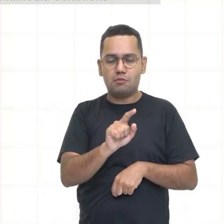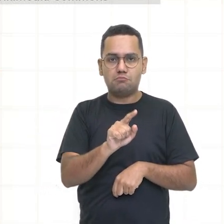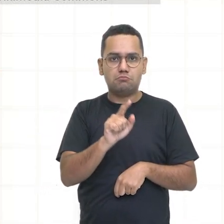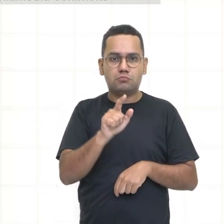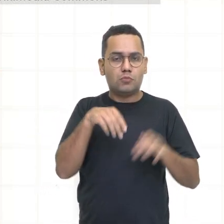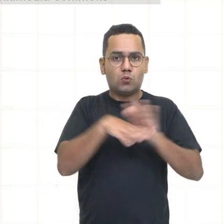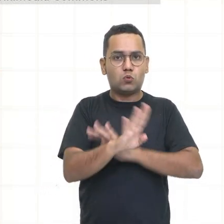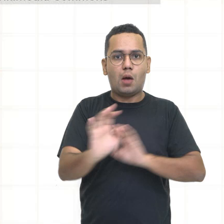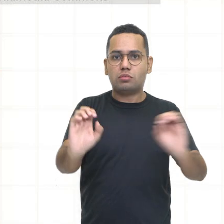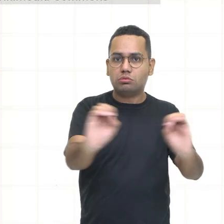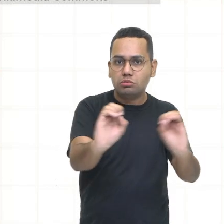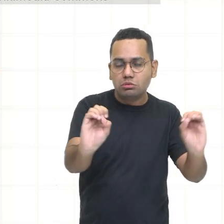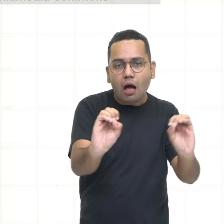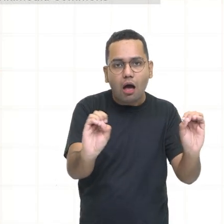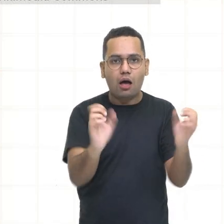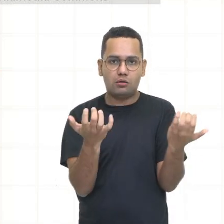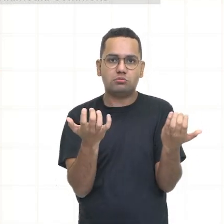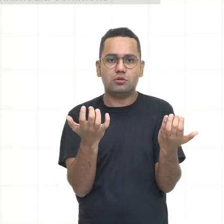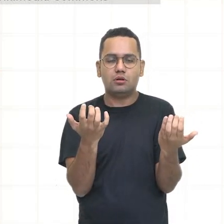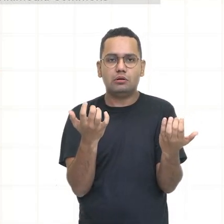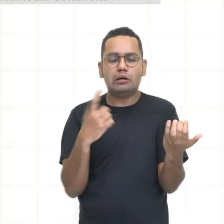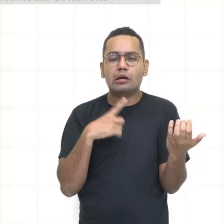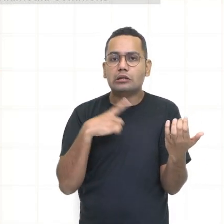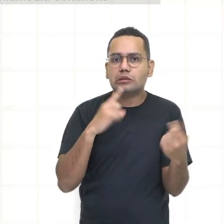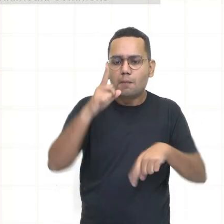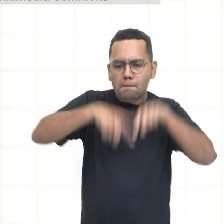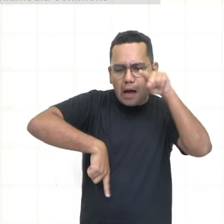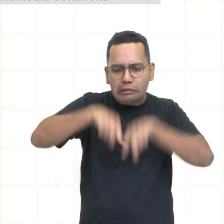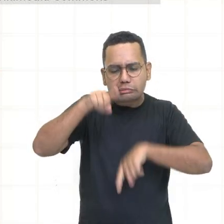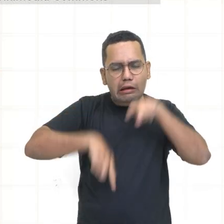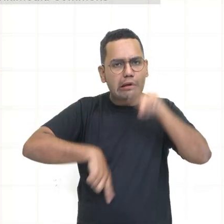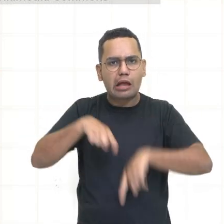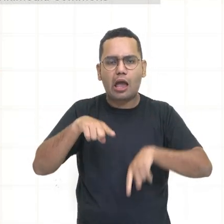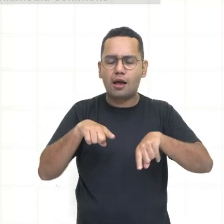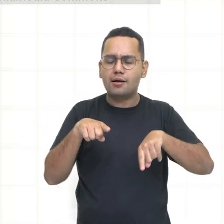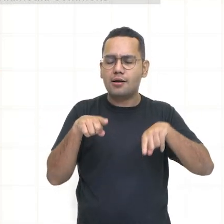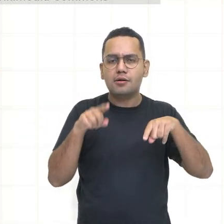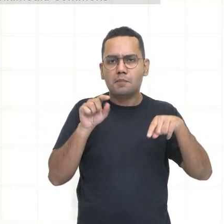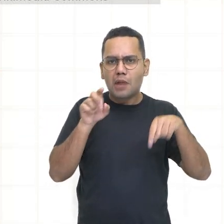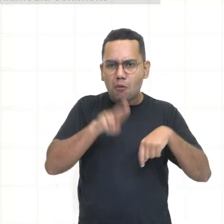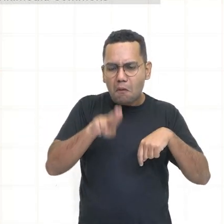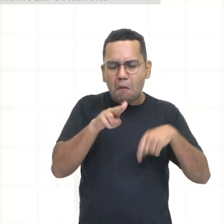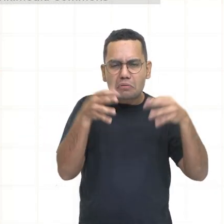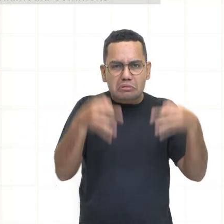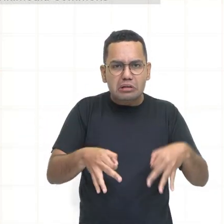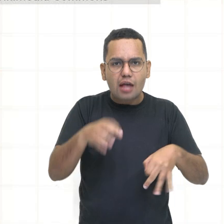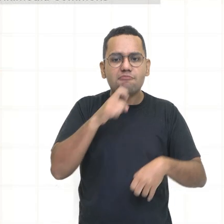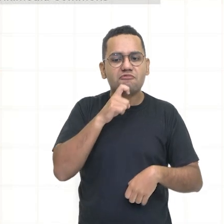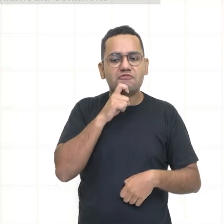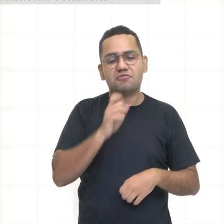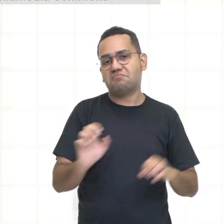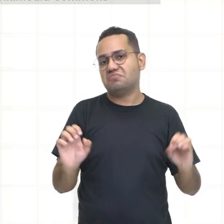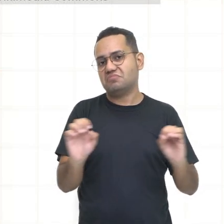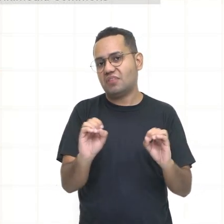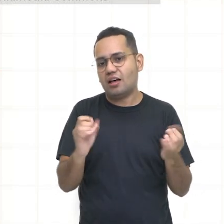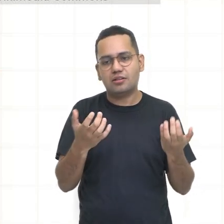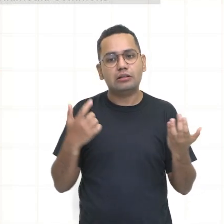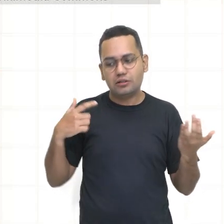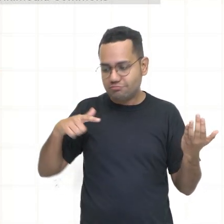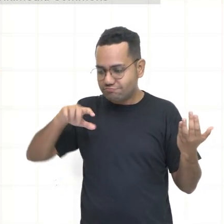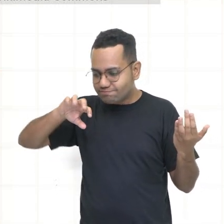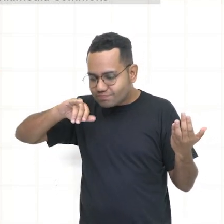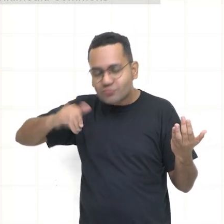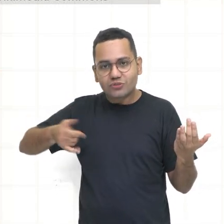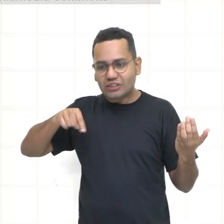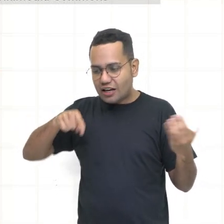melhor dizendo, com equipamento inadequado. Isso vai ser um grande problema para as tropas alemãs, certo? E aí o